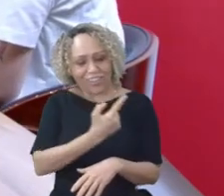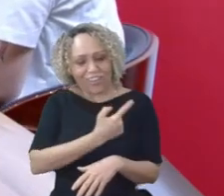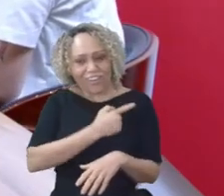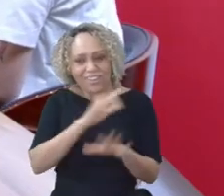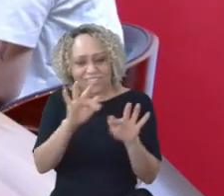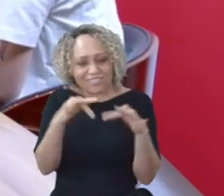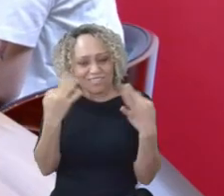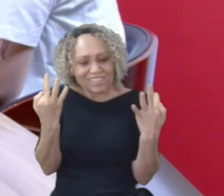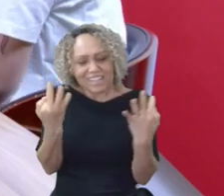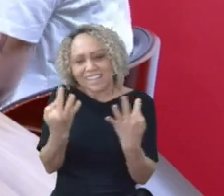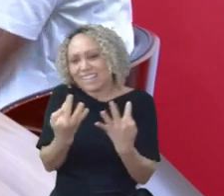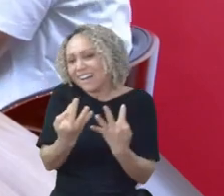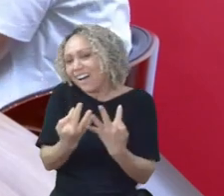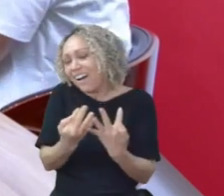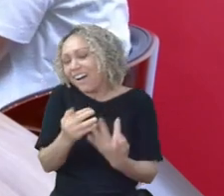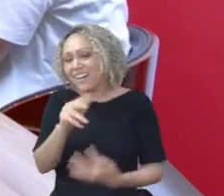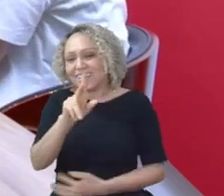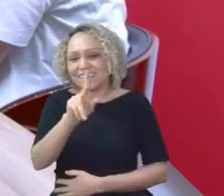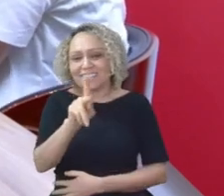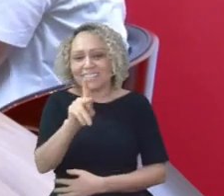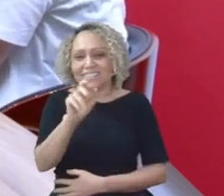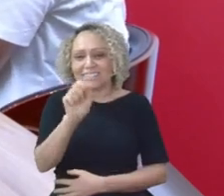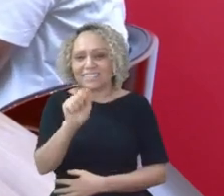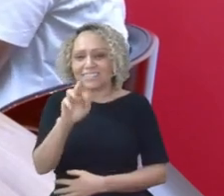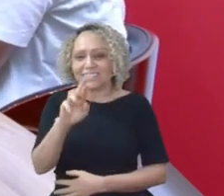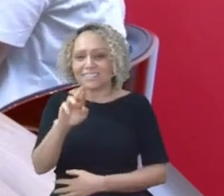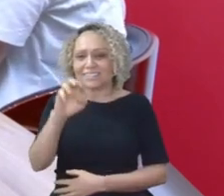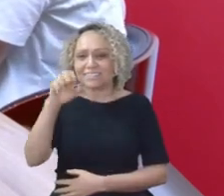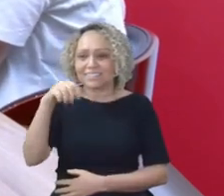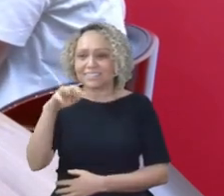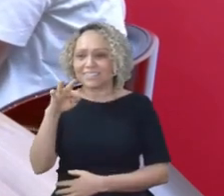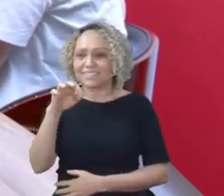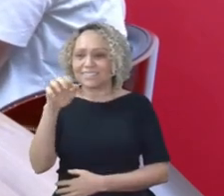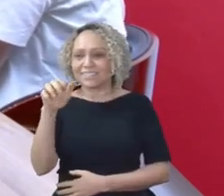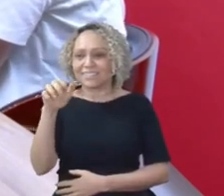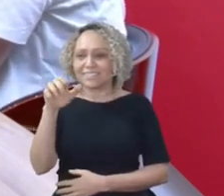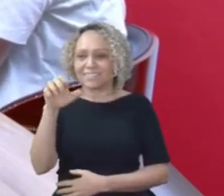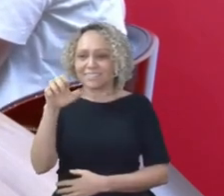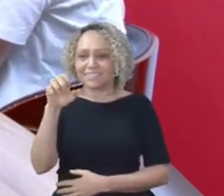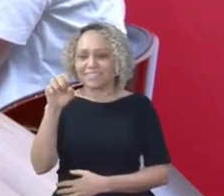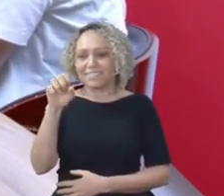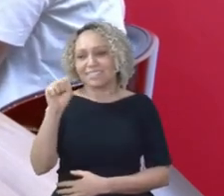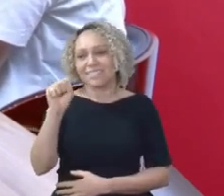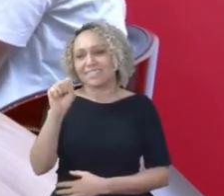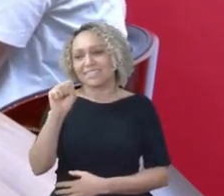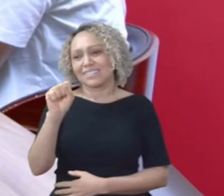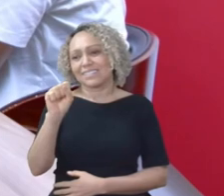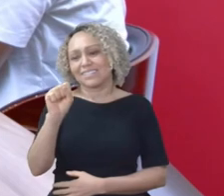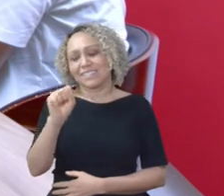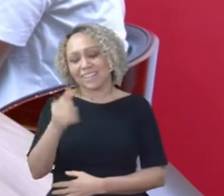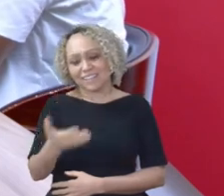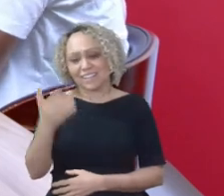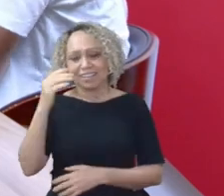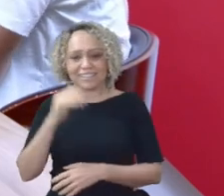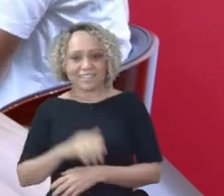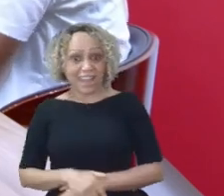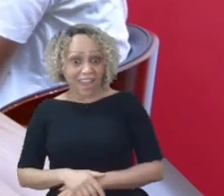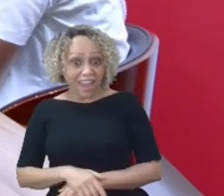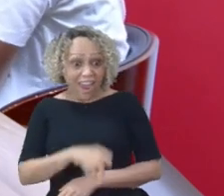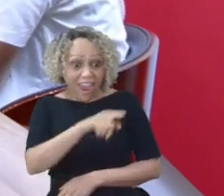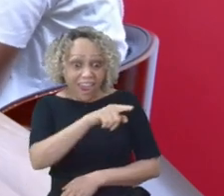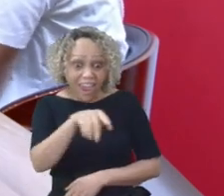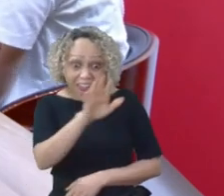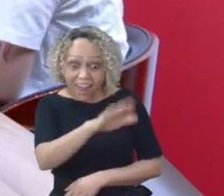outras gerações, né? Vocês se viram em você lá na TV e aí quiseram tirar foto. Isso é muito legal, vale mais que qualquer coisa,